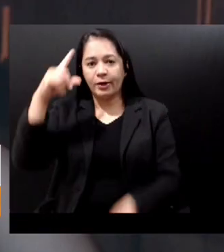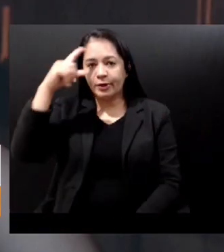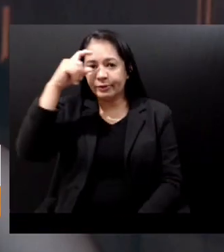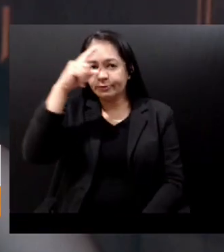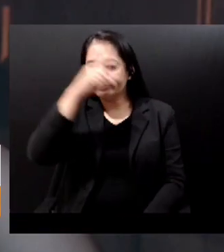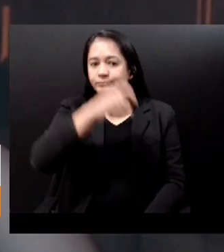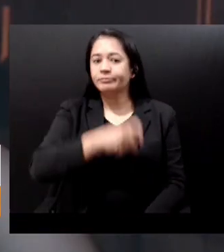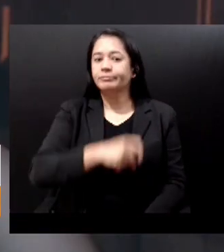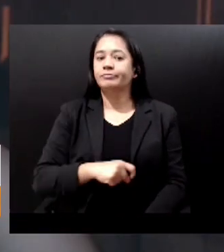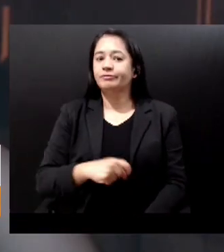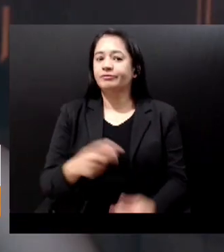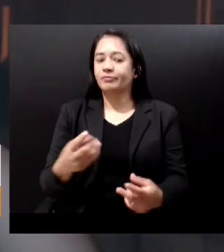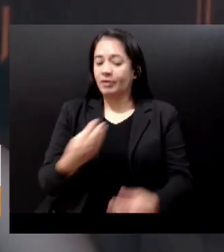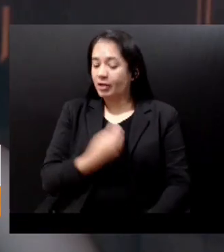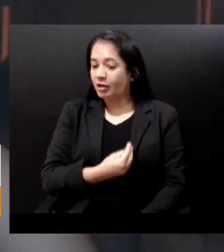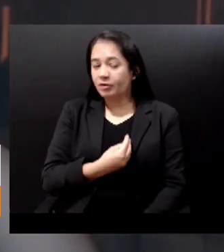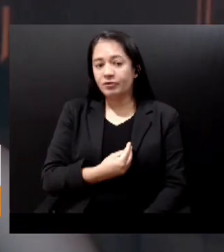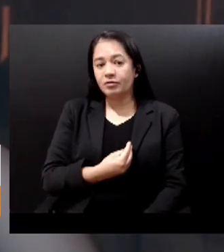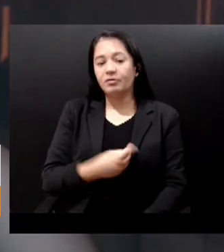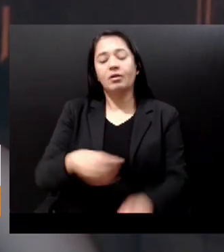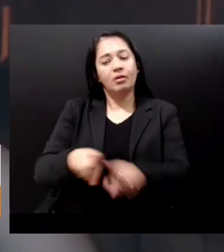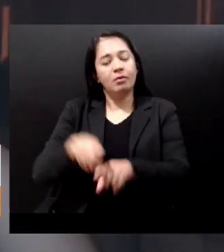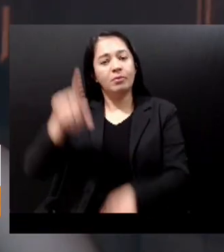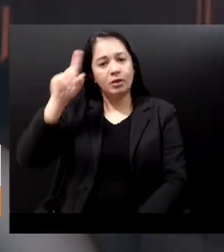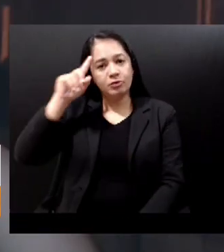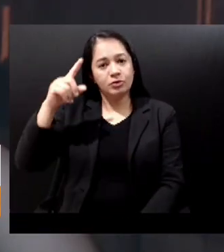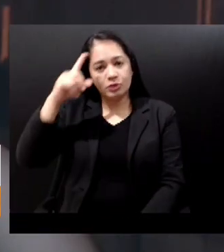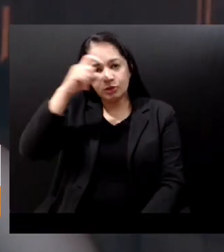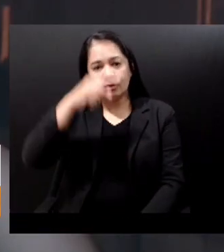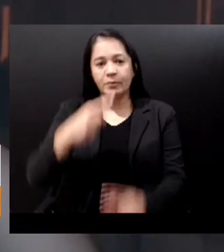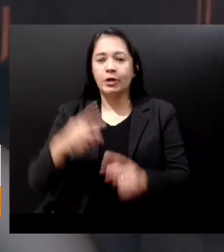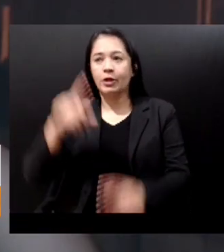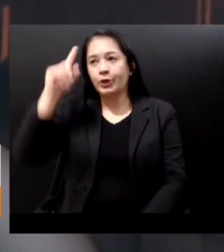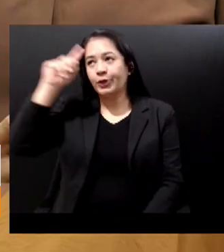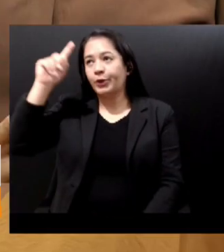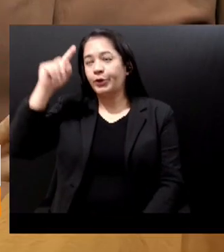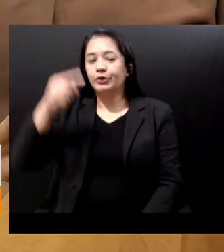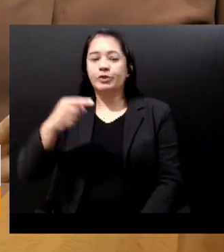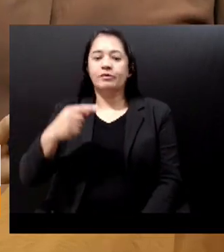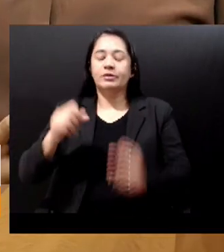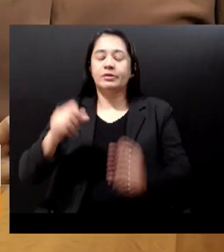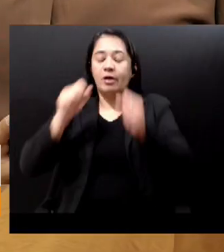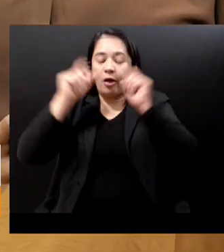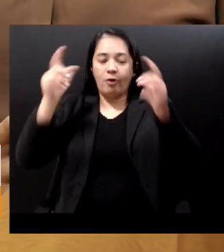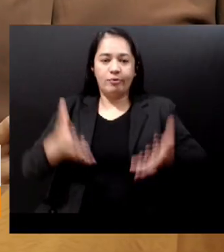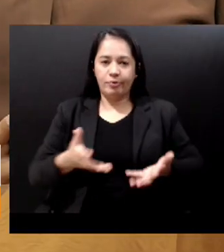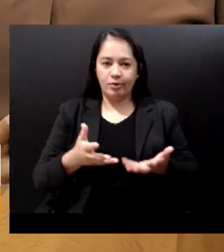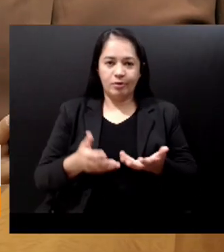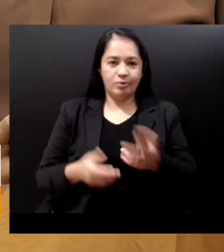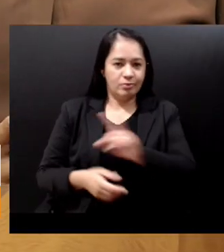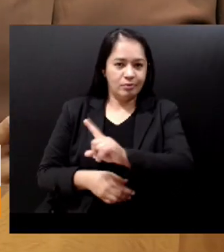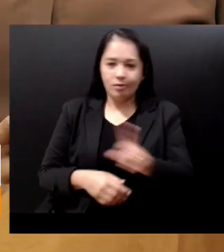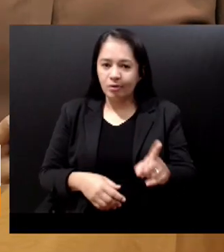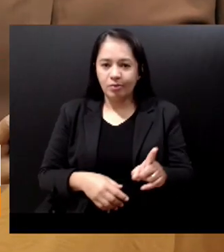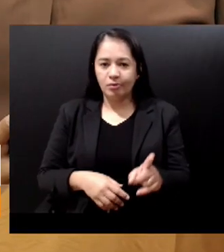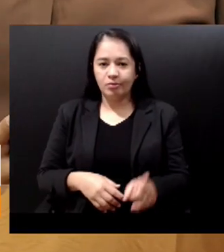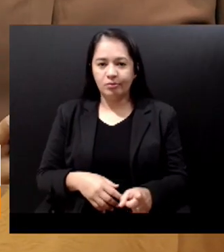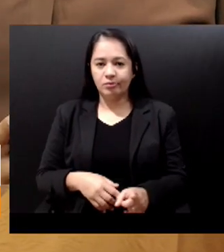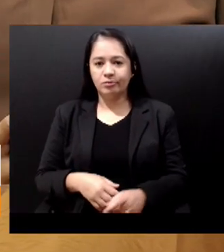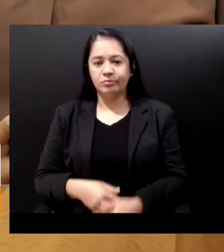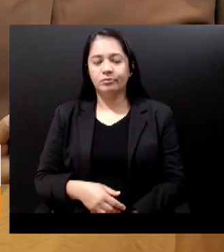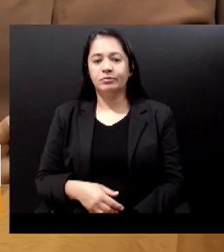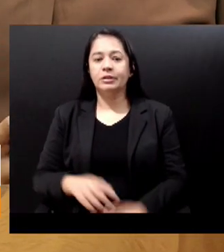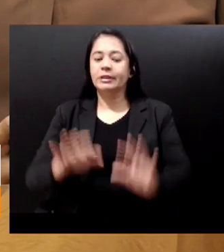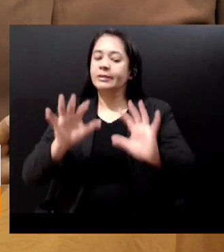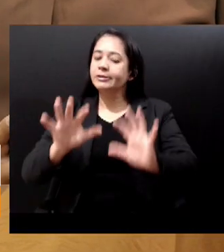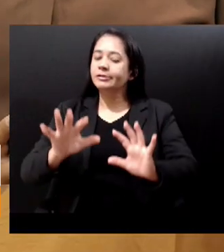como dias difíceis. Não é Sim. todo dia que você vai acordar motivado. É, exatamente, gente. Essa é a questão, né. A